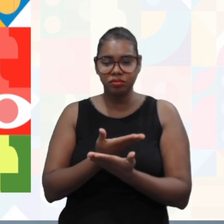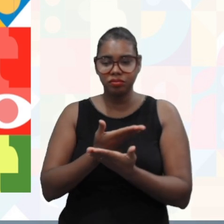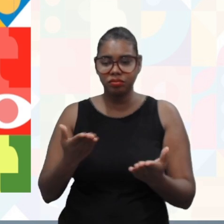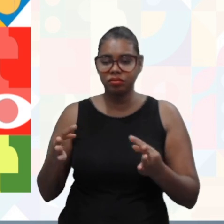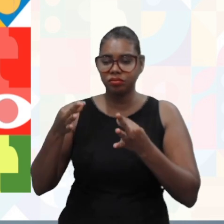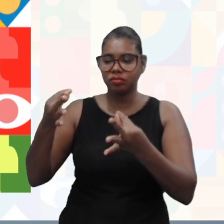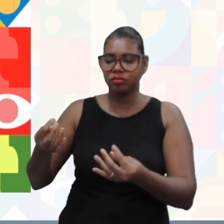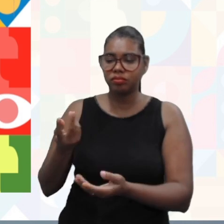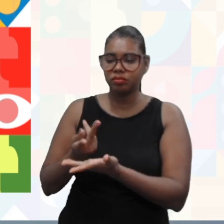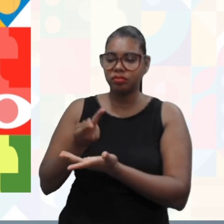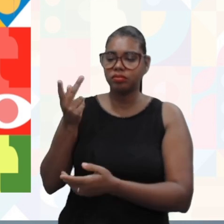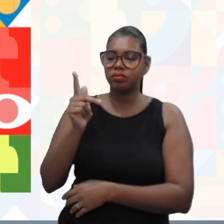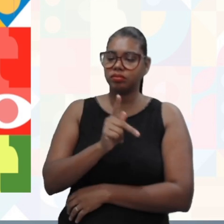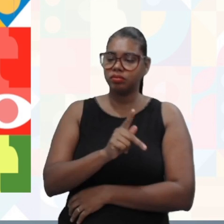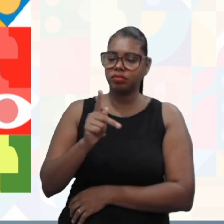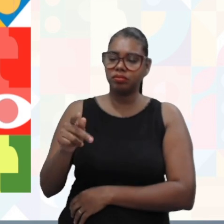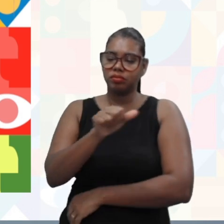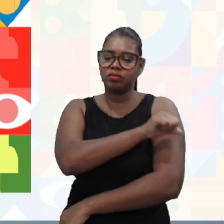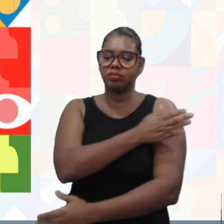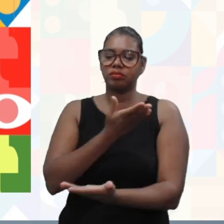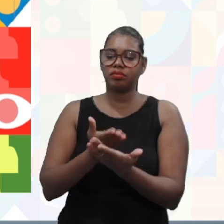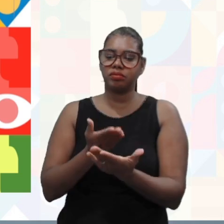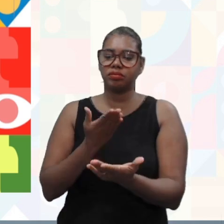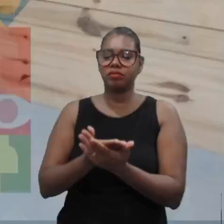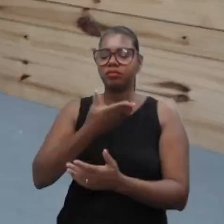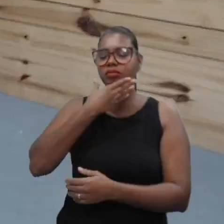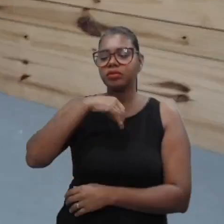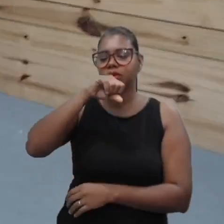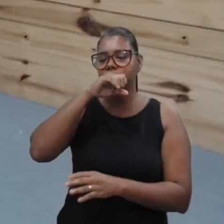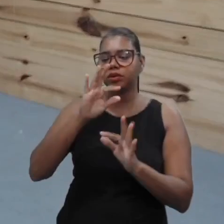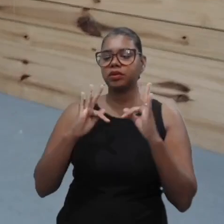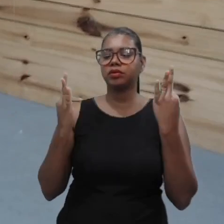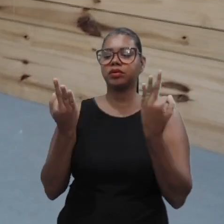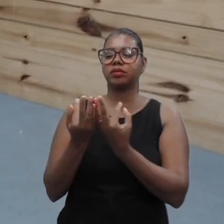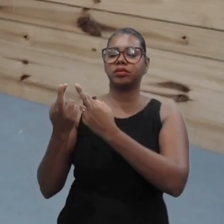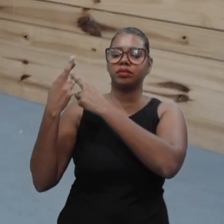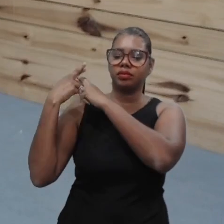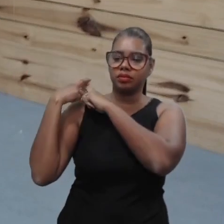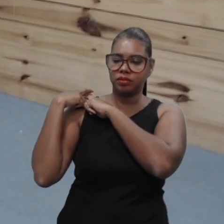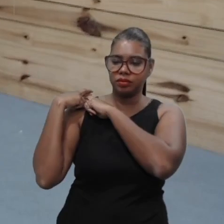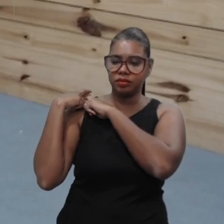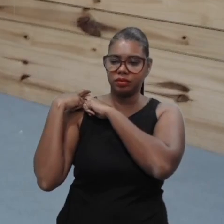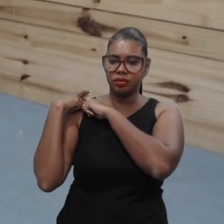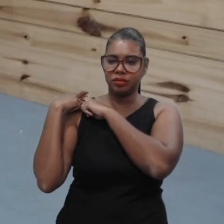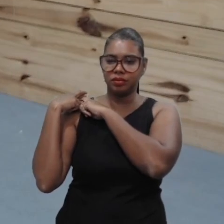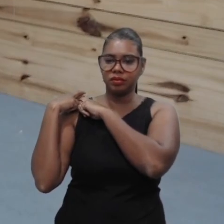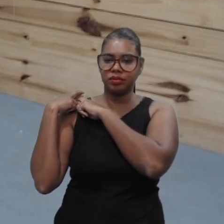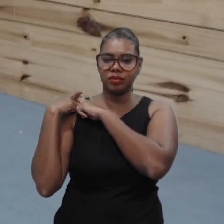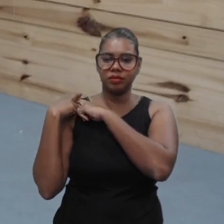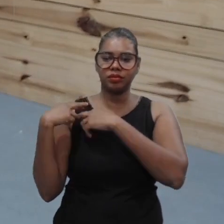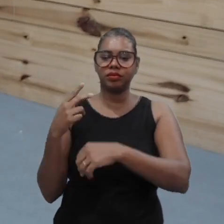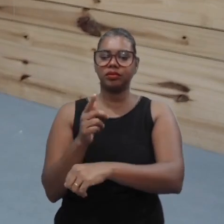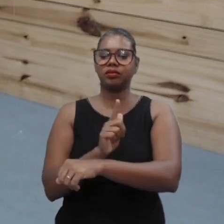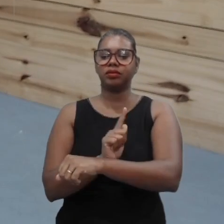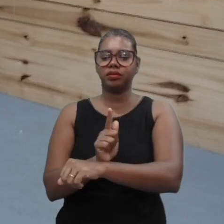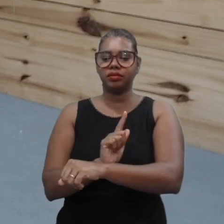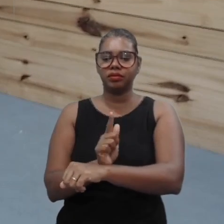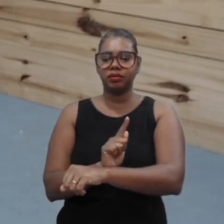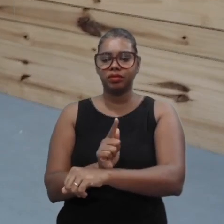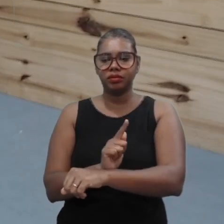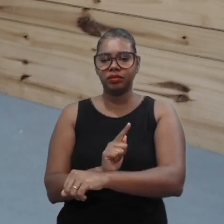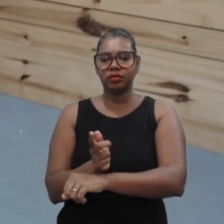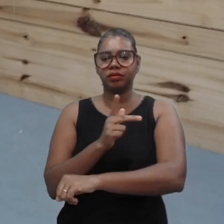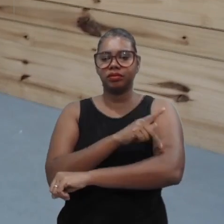que tem os professores, os estudantes, os pais, os responsáveis, as famílias, a direção, a equipe pedagógica,